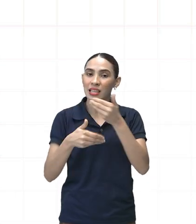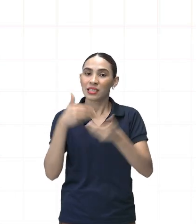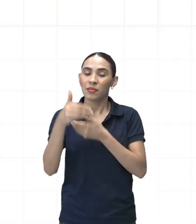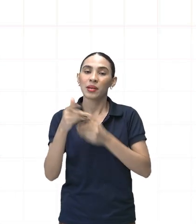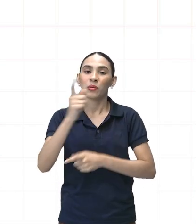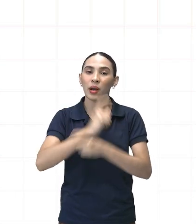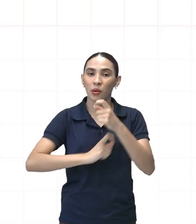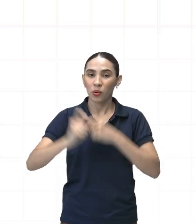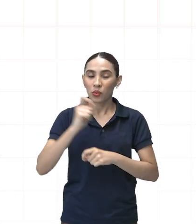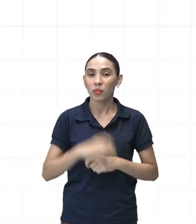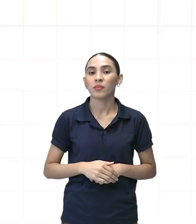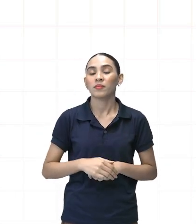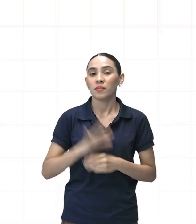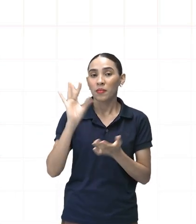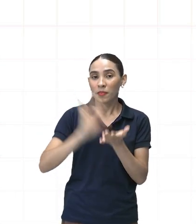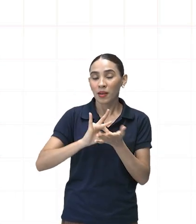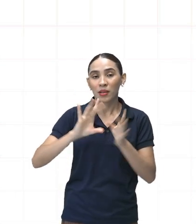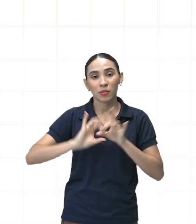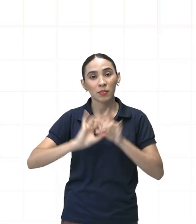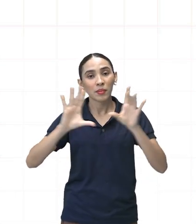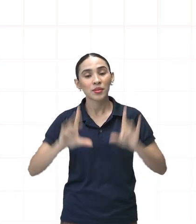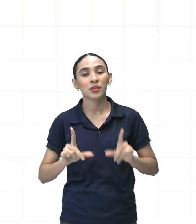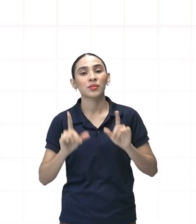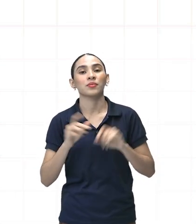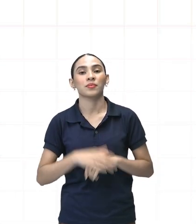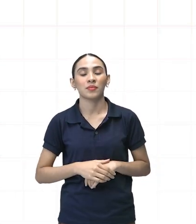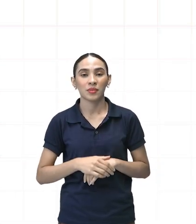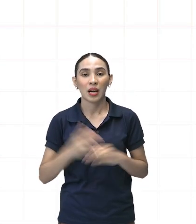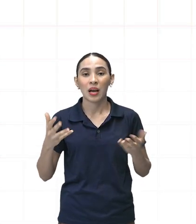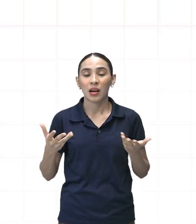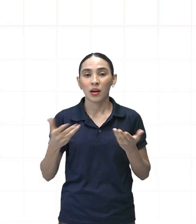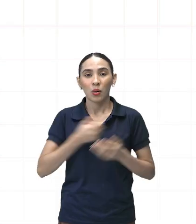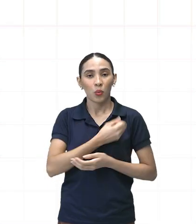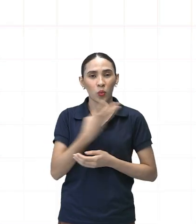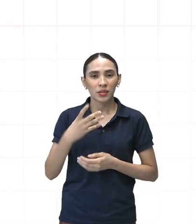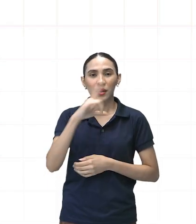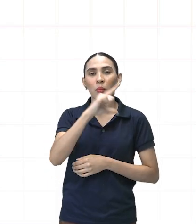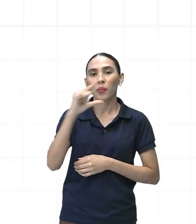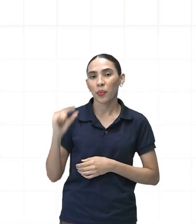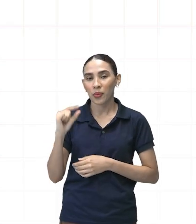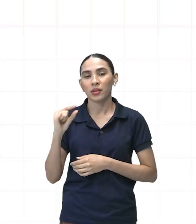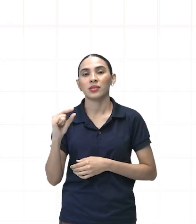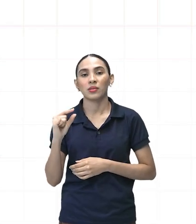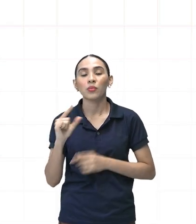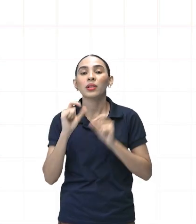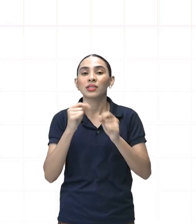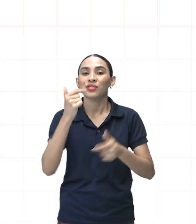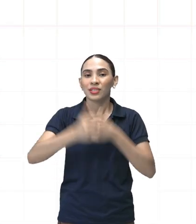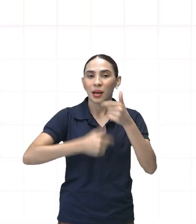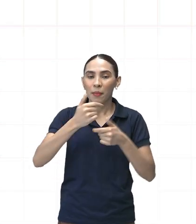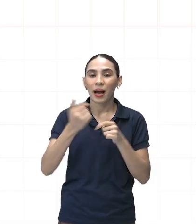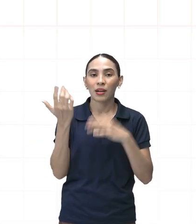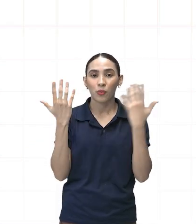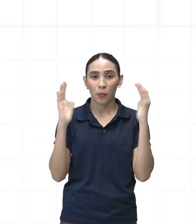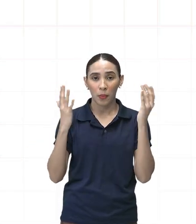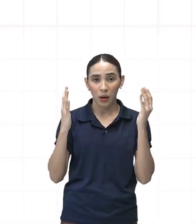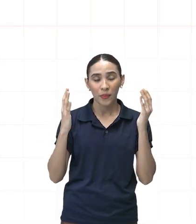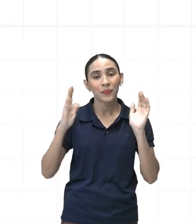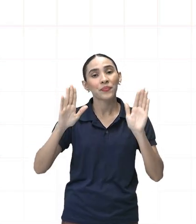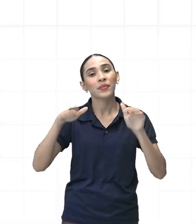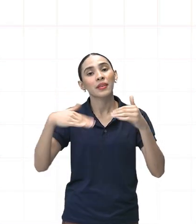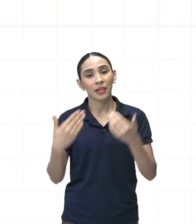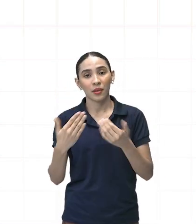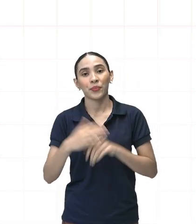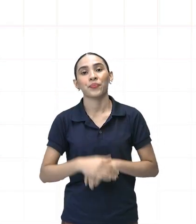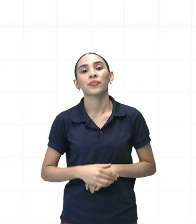desenvolvimento econômico. E isso permitiu, gente, uma quantidade menor de mão de obra, tá? Então,